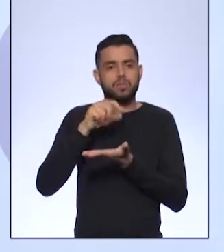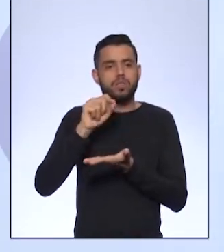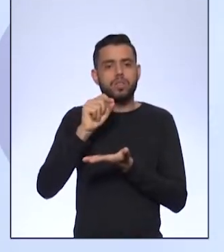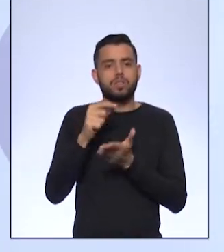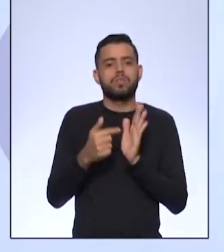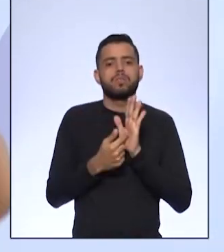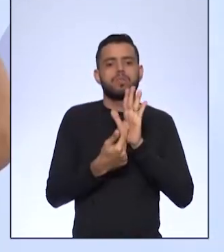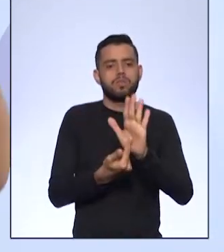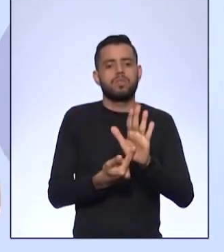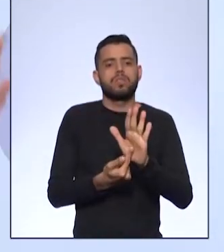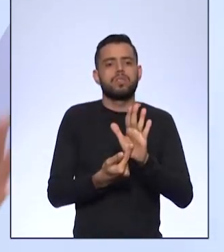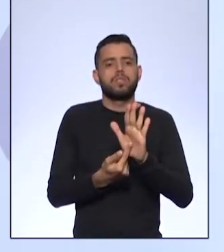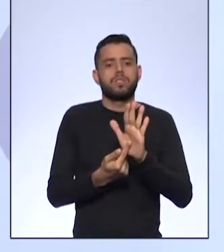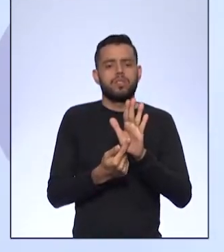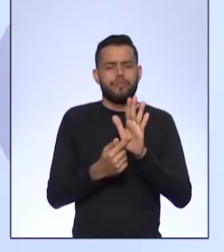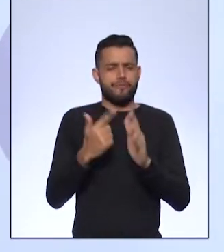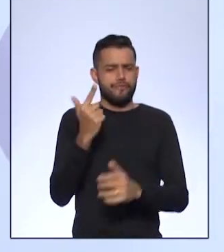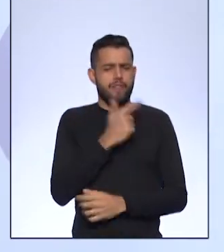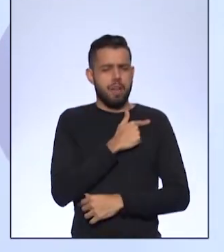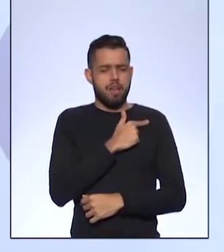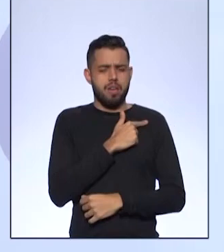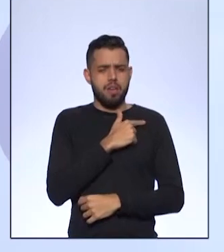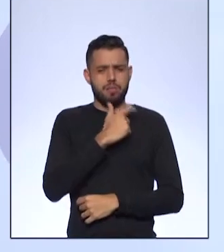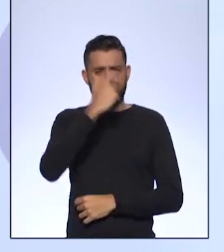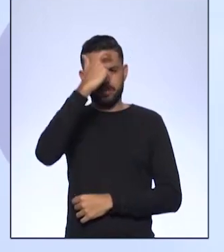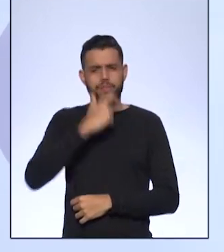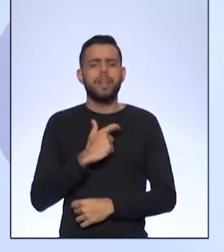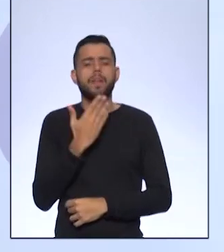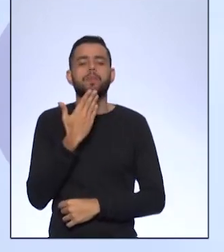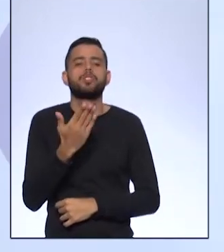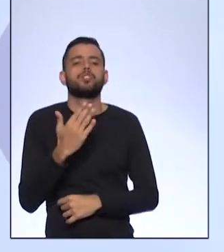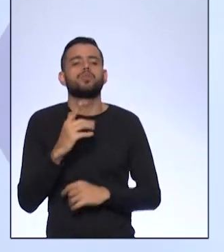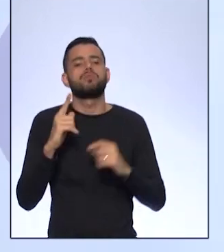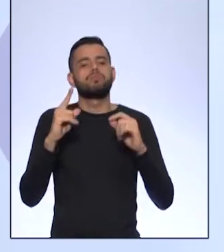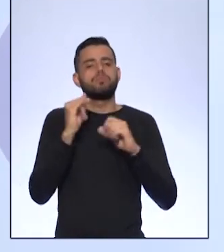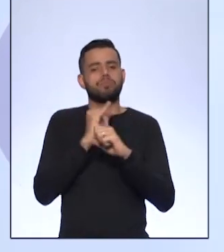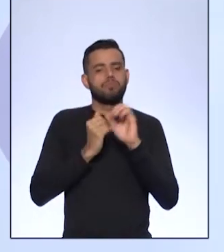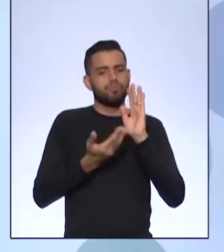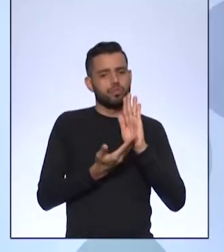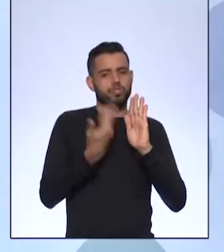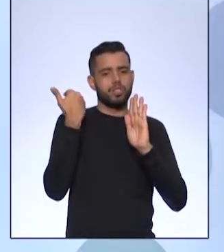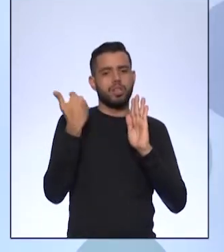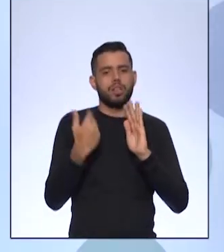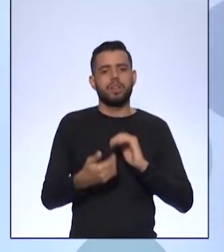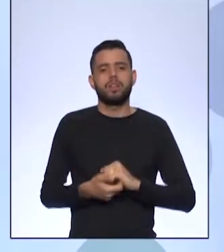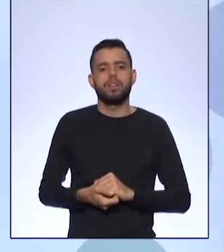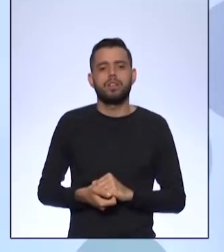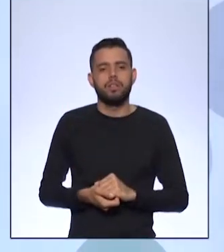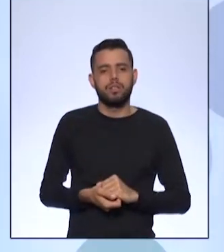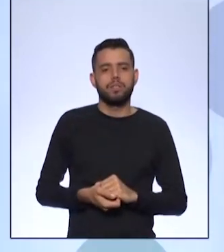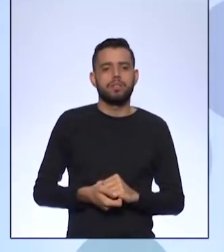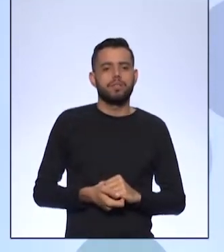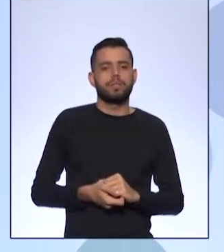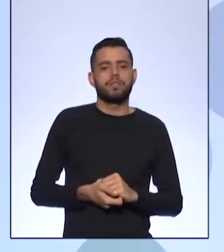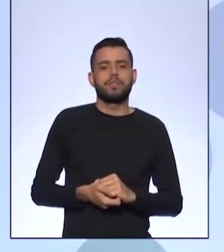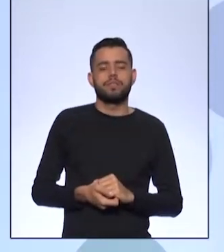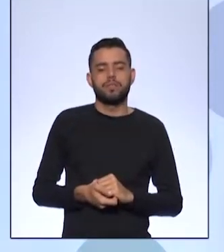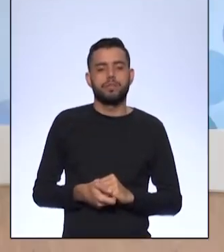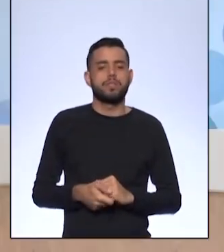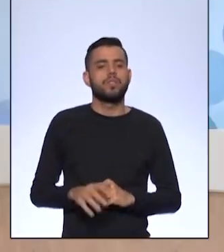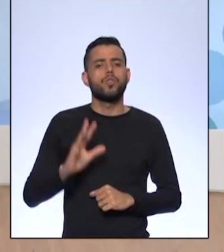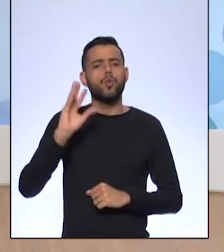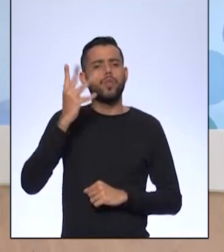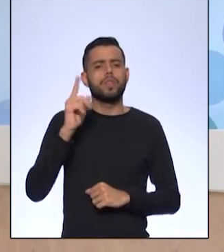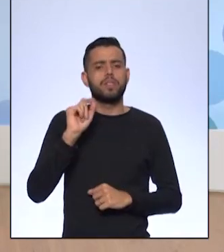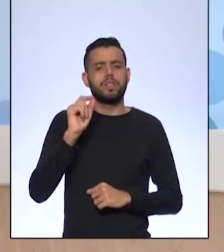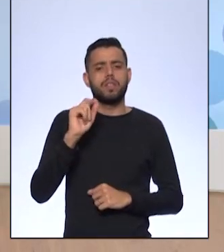apareceu completamente deformada na foto. E ela mandou tirar da internet. Mas até deformada ela é linda, mas vamos lá, continua. Sim, é que o que acontece? Como